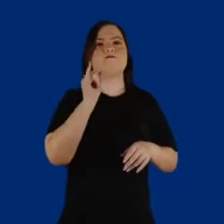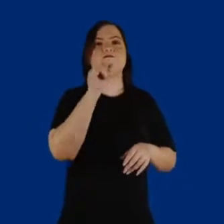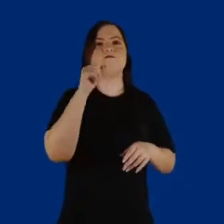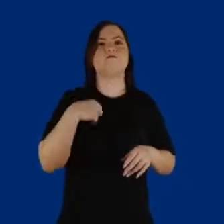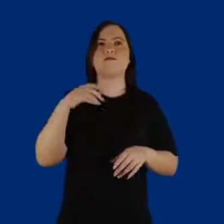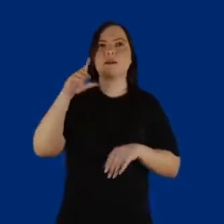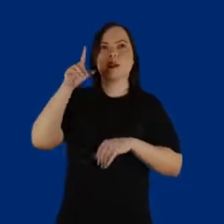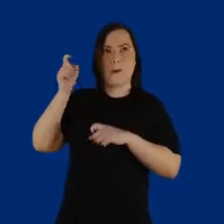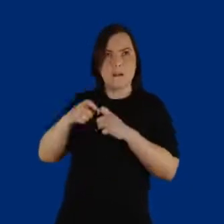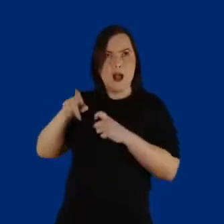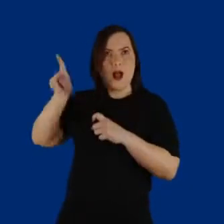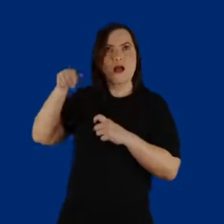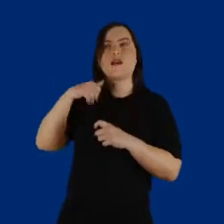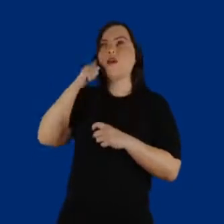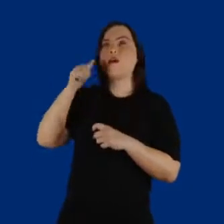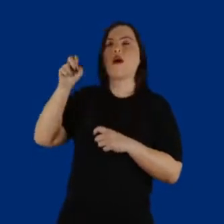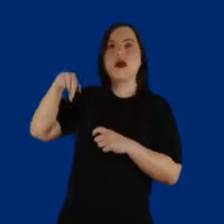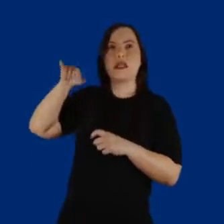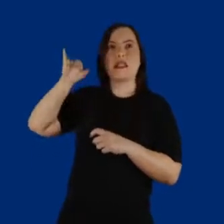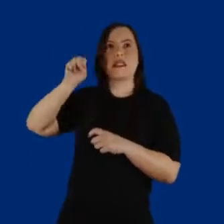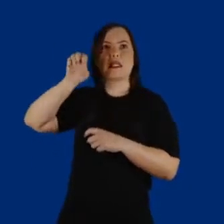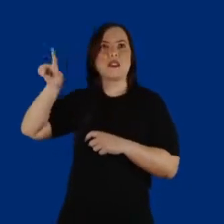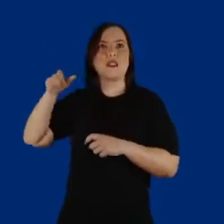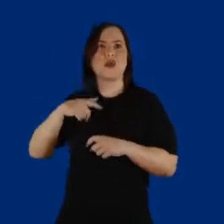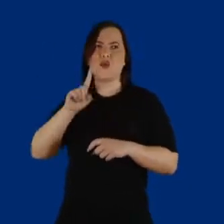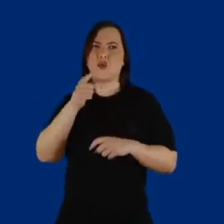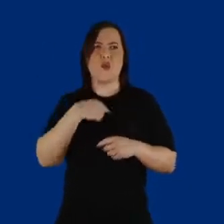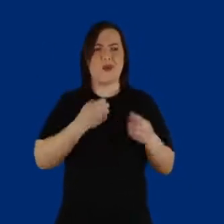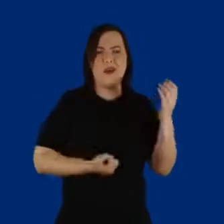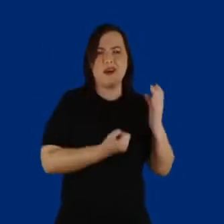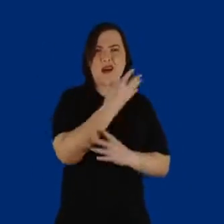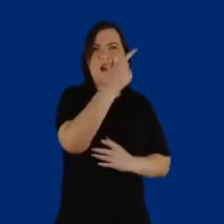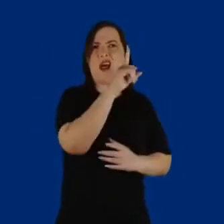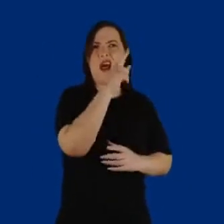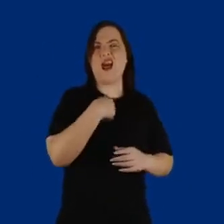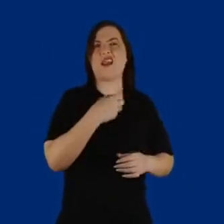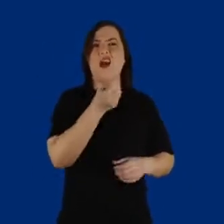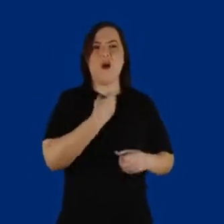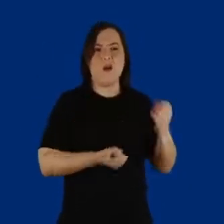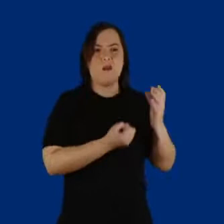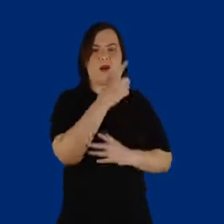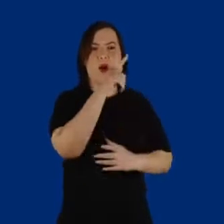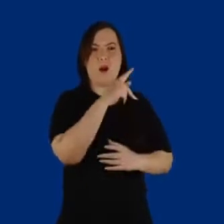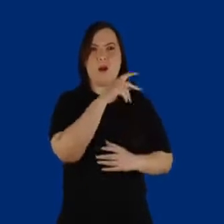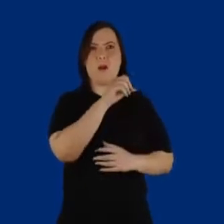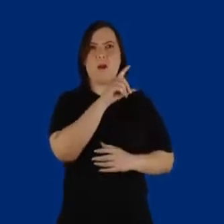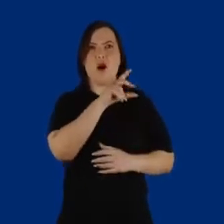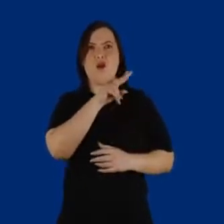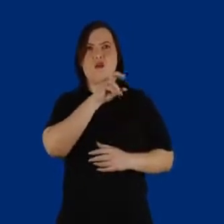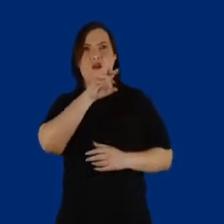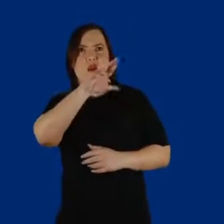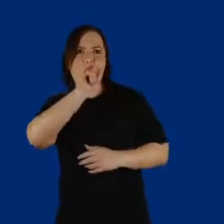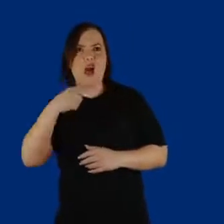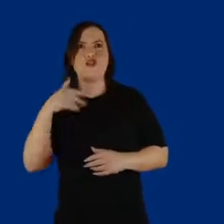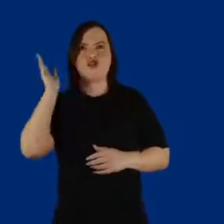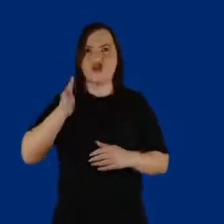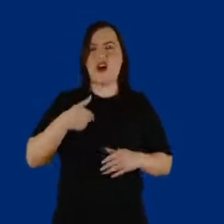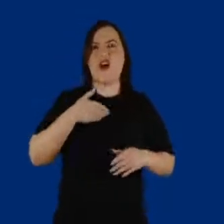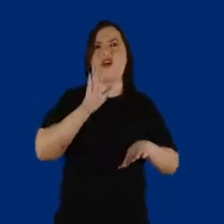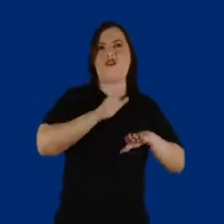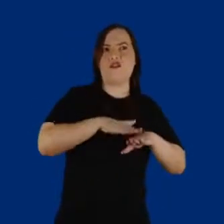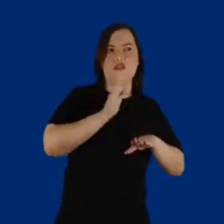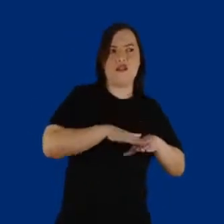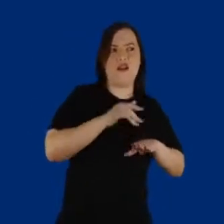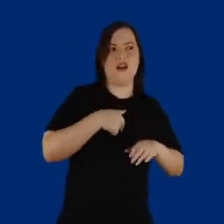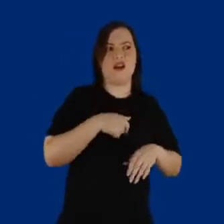Nise falava uma coisa parecida, que é não inventem a pólvora. Não inventem a pólvora. A pólvora já foi inventada. Descobre como é